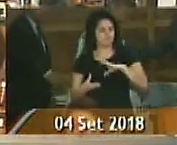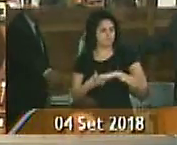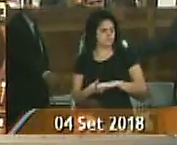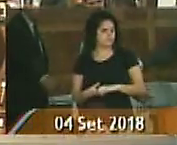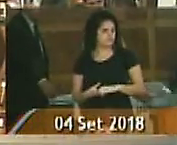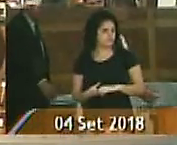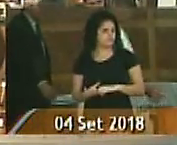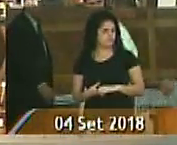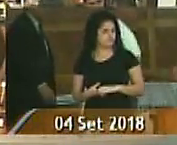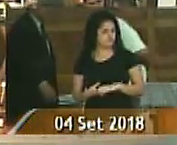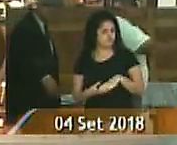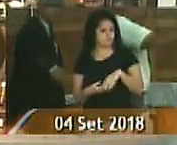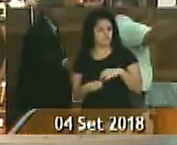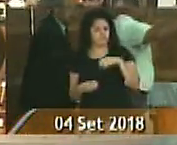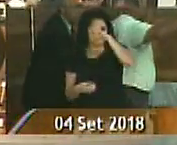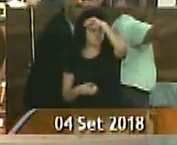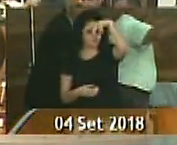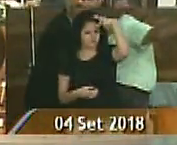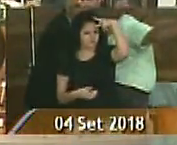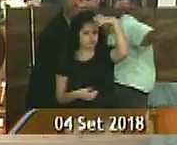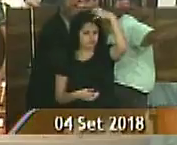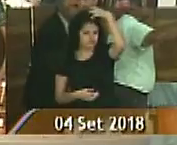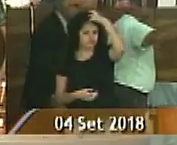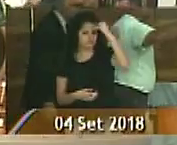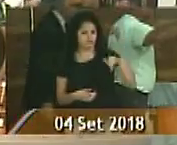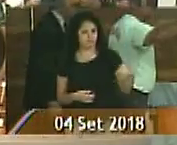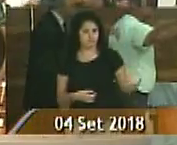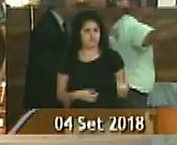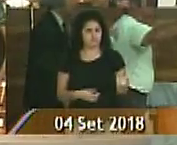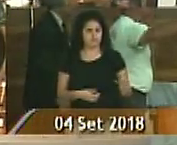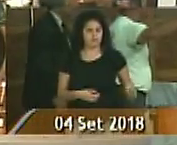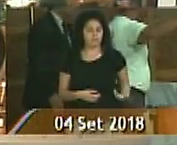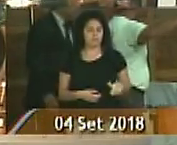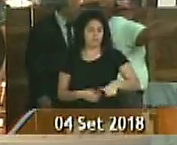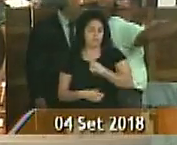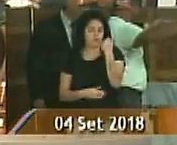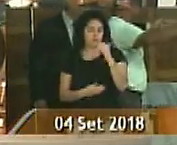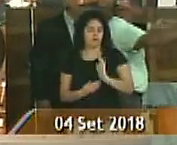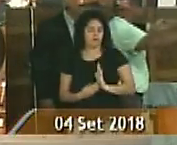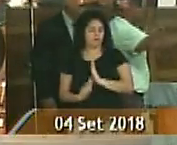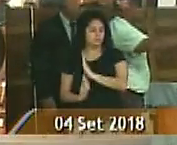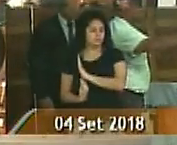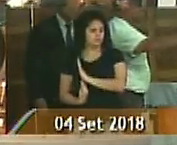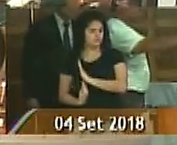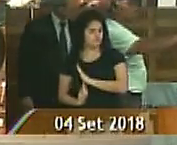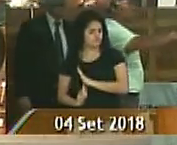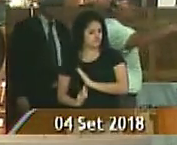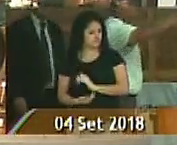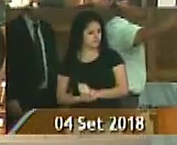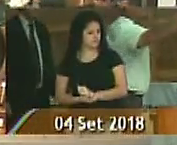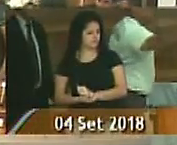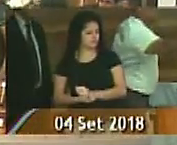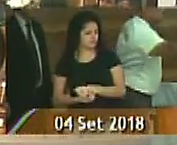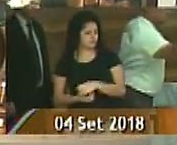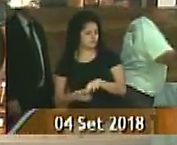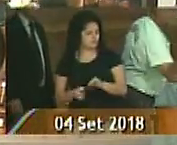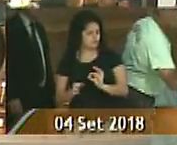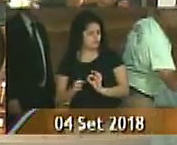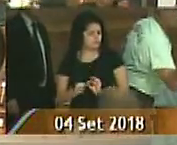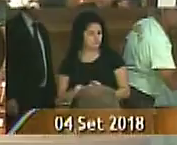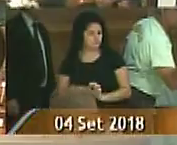100 anos para a Prefeitura de Angra para melhor apoio voluntariado aos seus órgãos